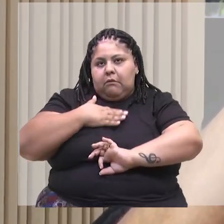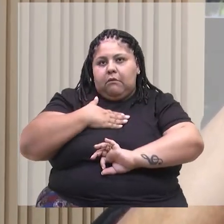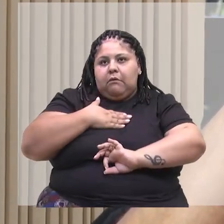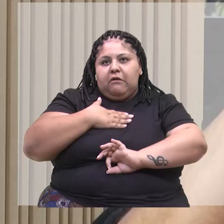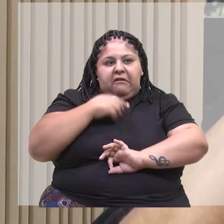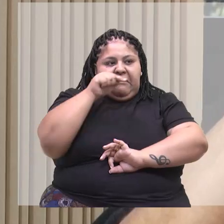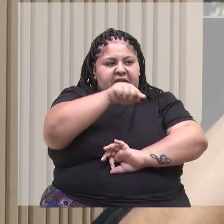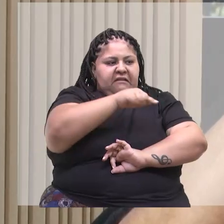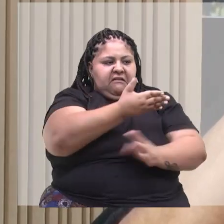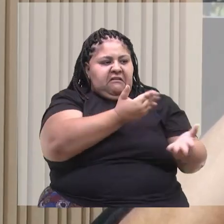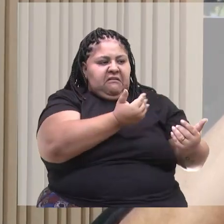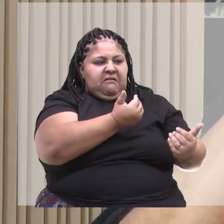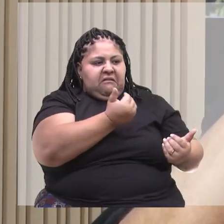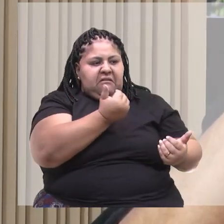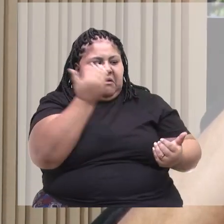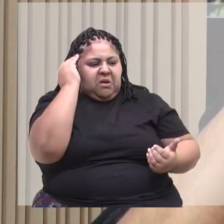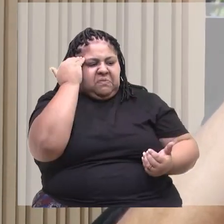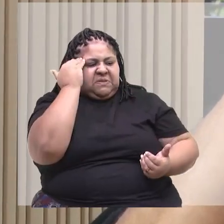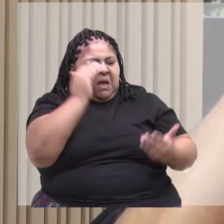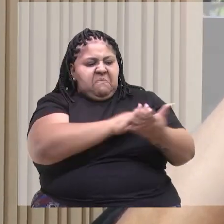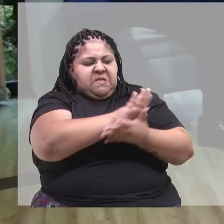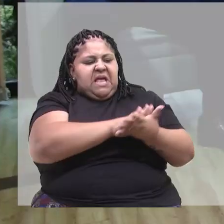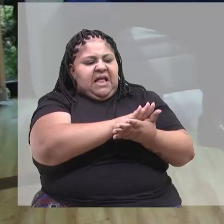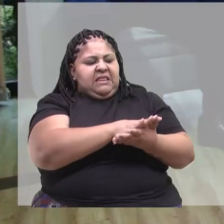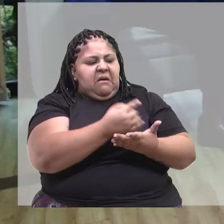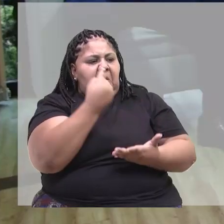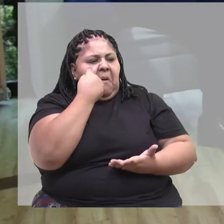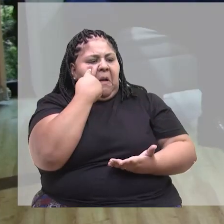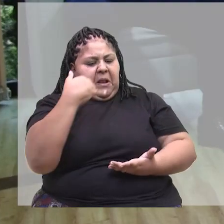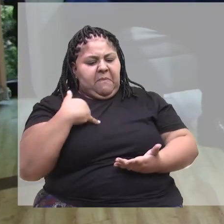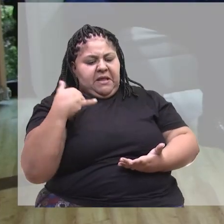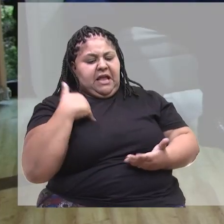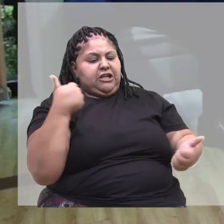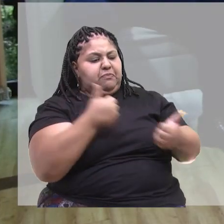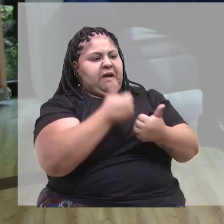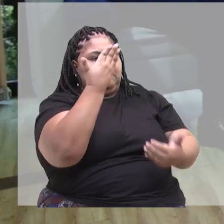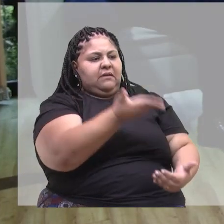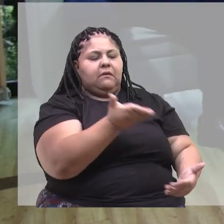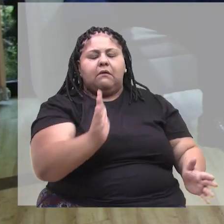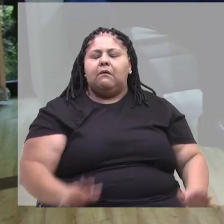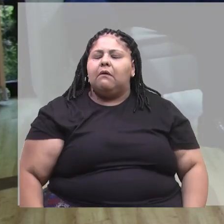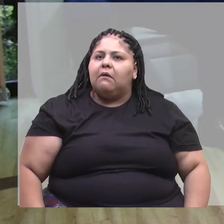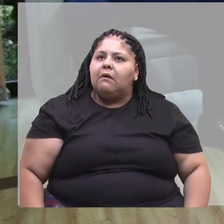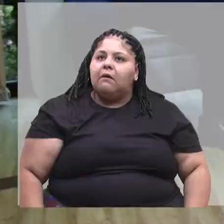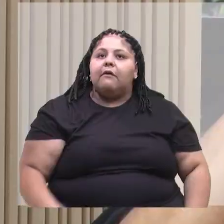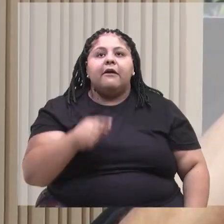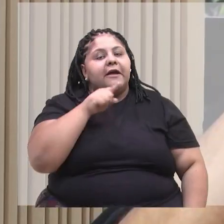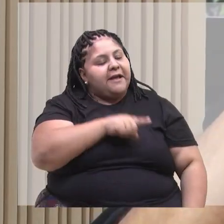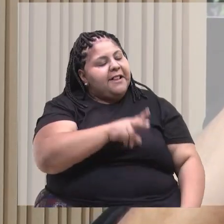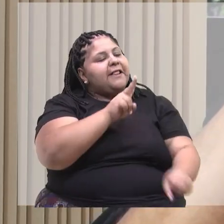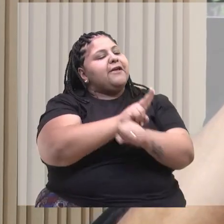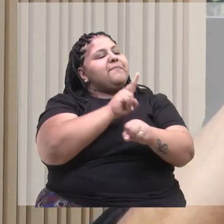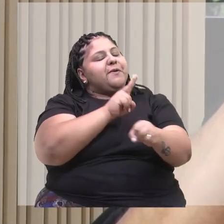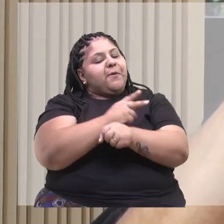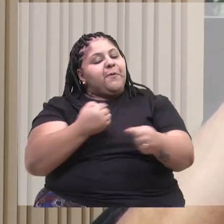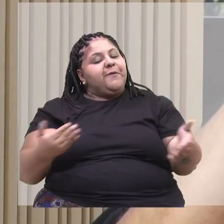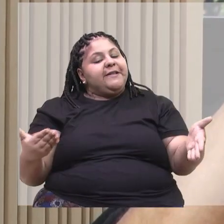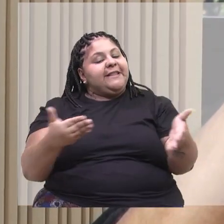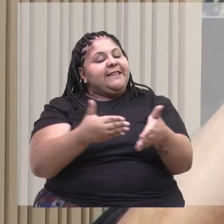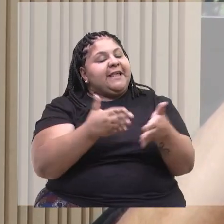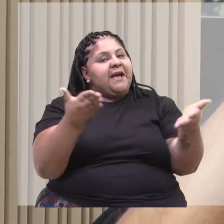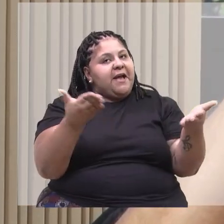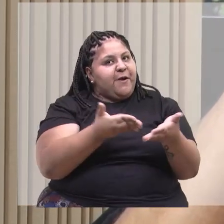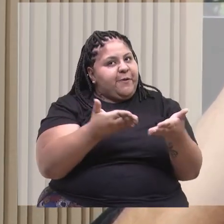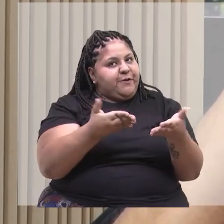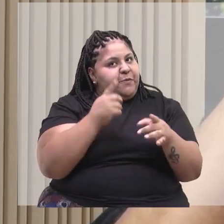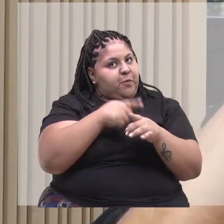eu disse, esse rapaz não vai entender nada, olha a minha idade, perto dele, né? E graças a Deus ele até hoje quem me cuida. Porque